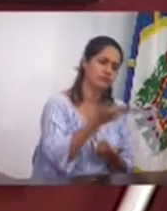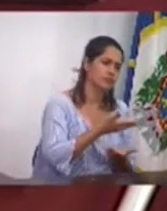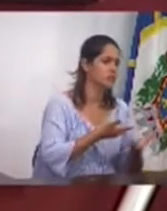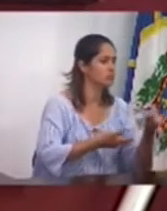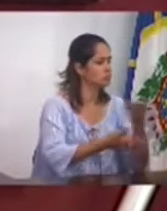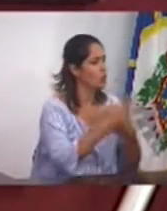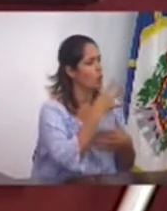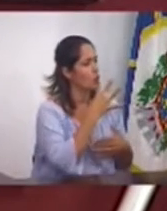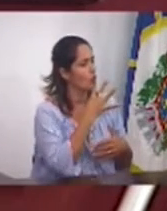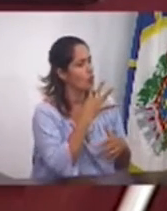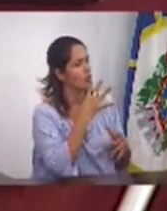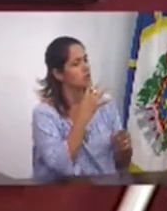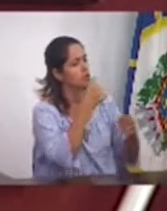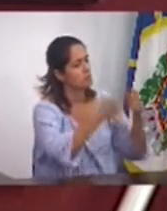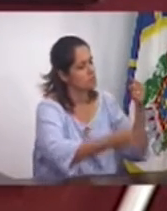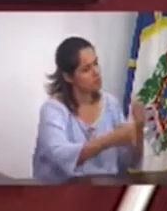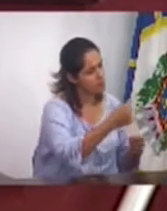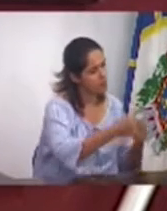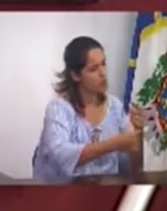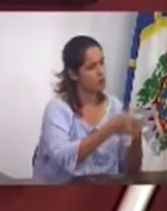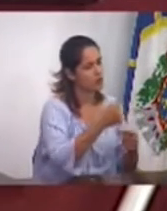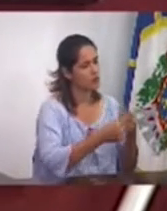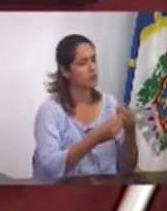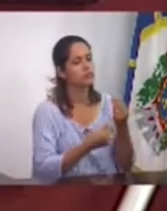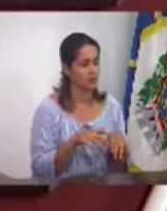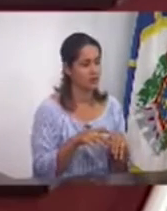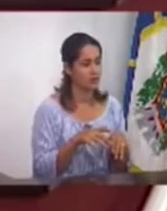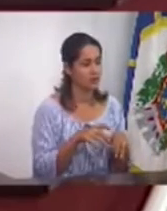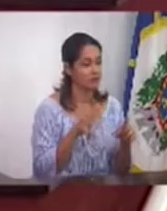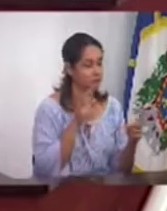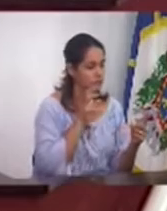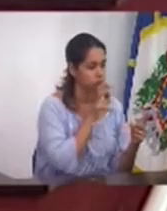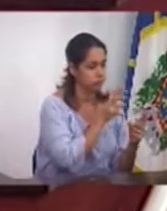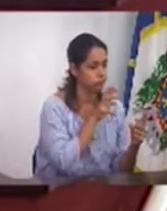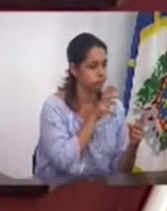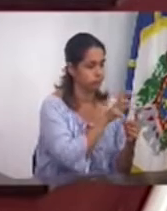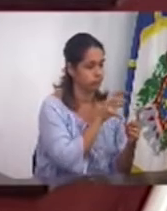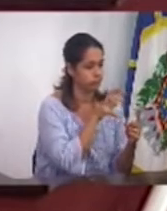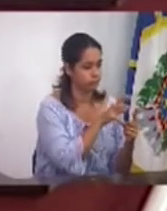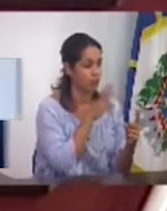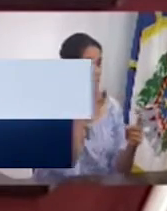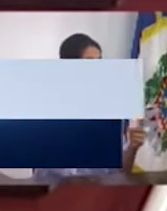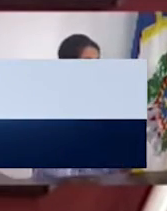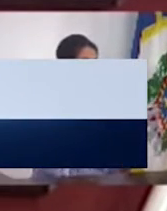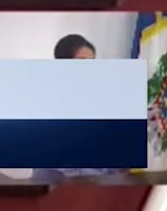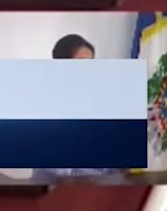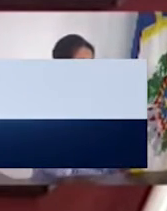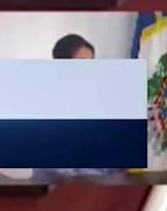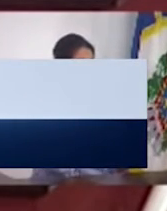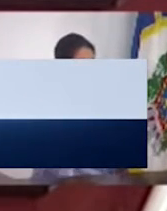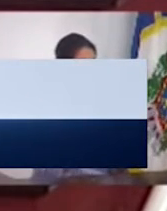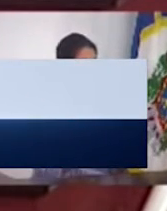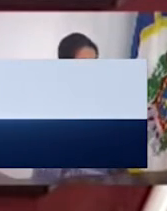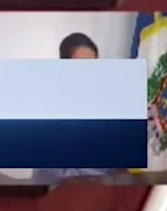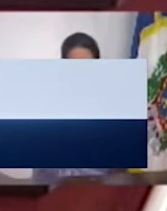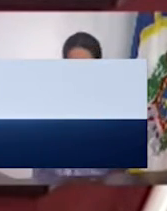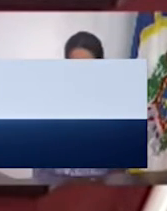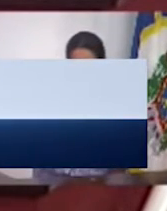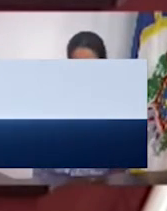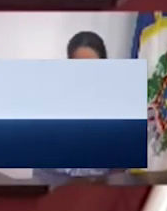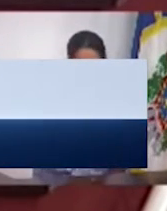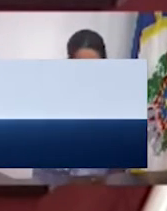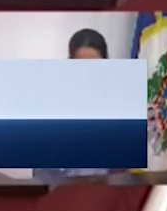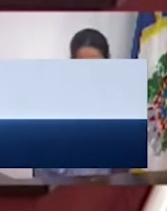do que é o legislativo o que é o decorrer o que é a caminhada de cada vereador da tribuna edinalva destacou o dia da mulher a única